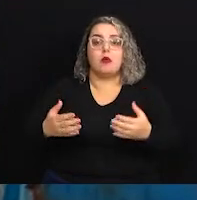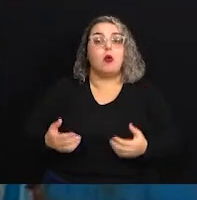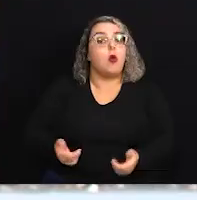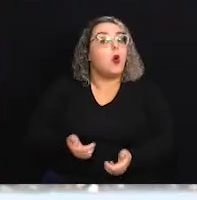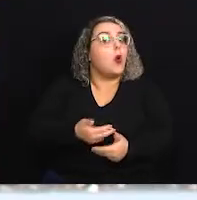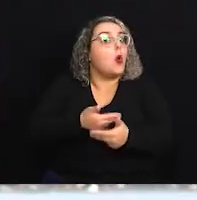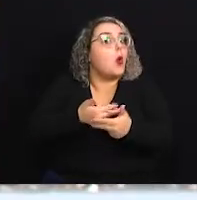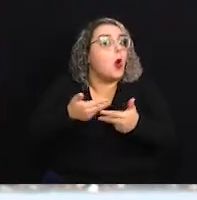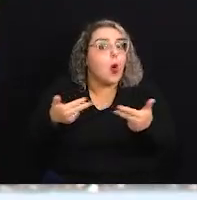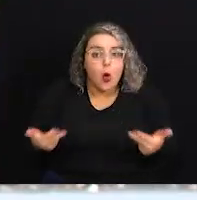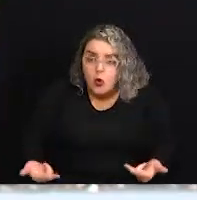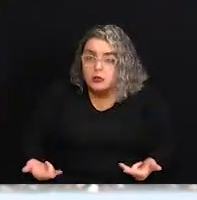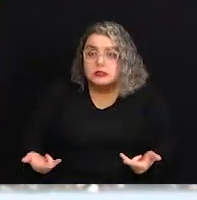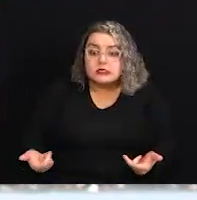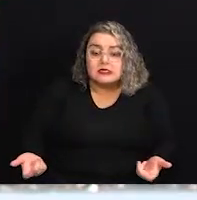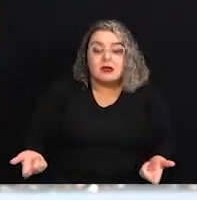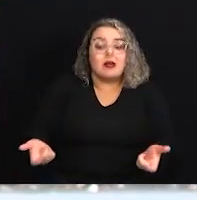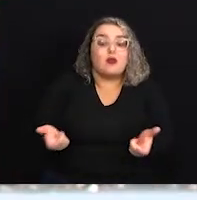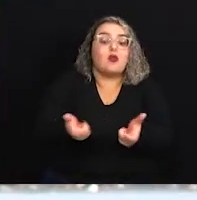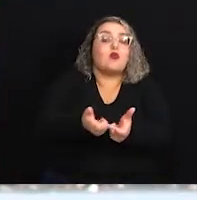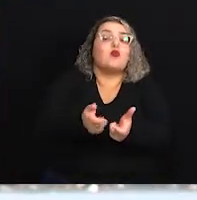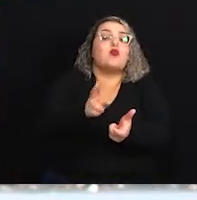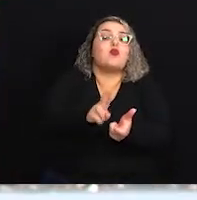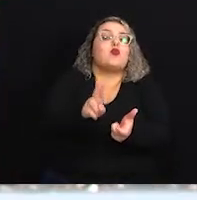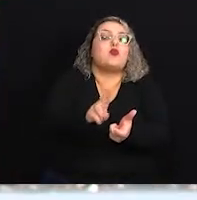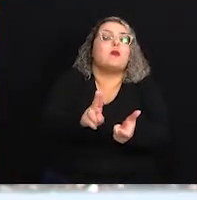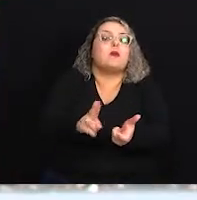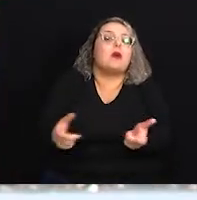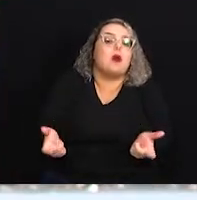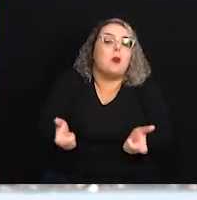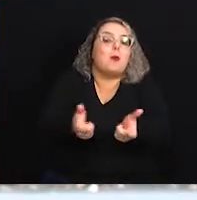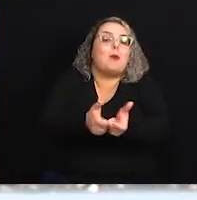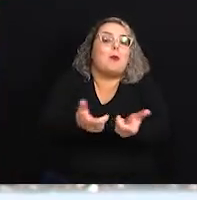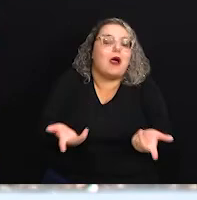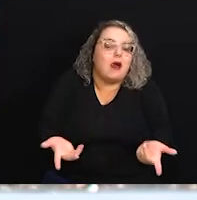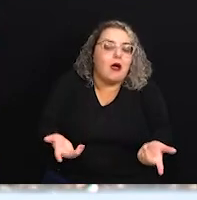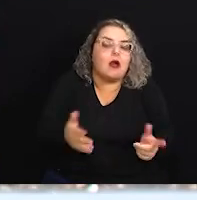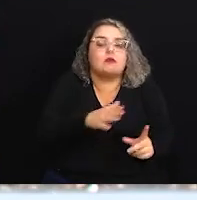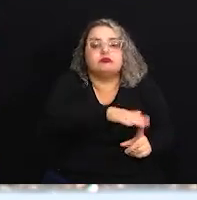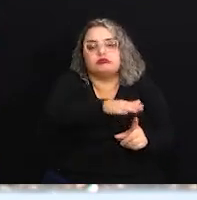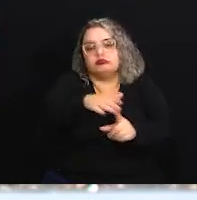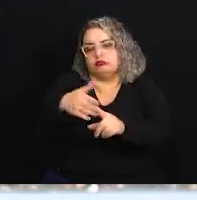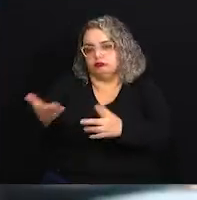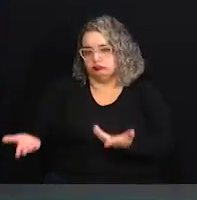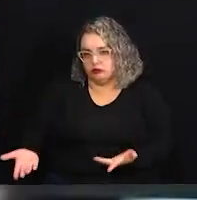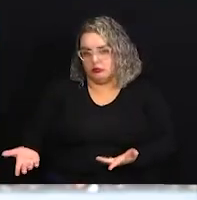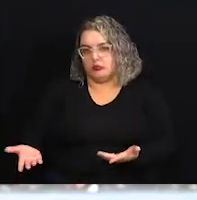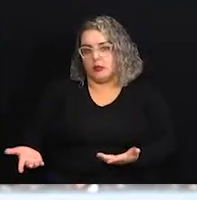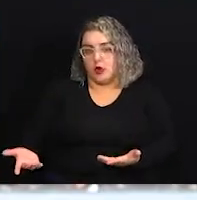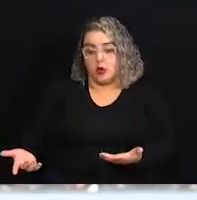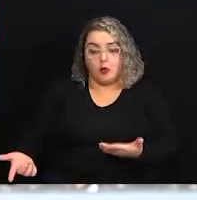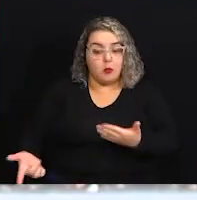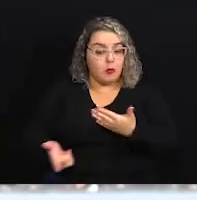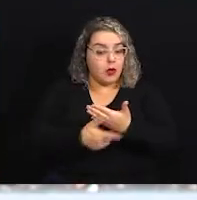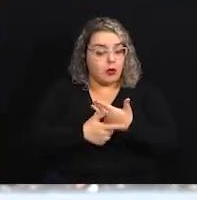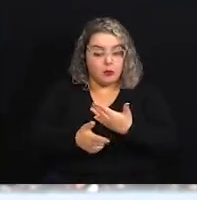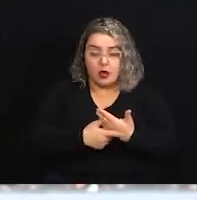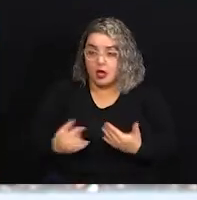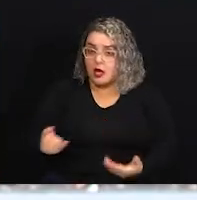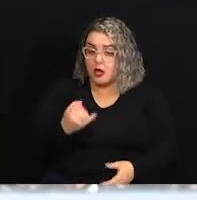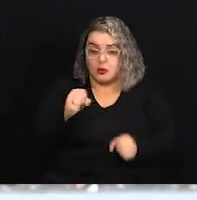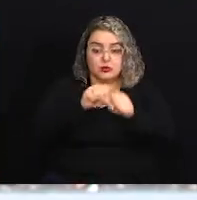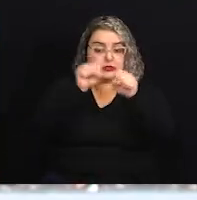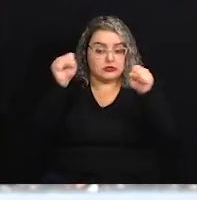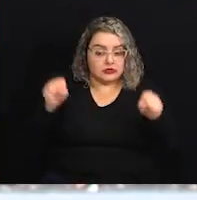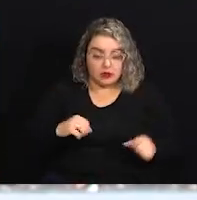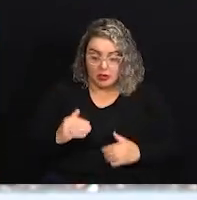produzindo bens que demandem menos recursos da natureza. As empresas têm um papel essencial no sentido de